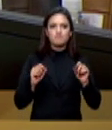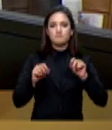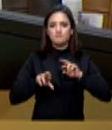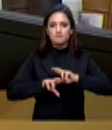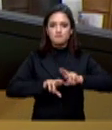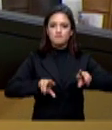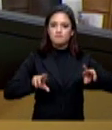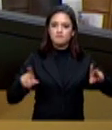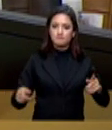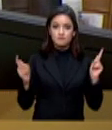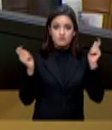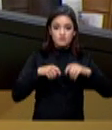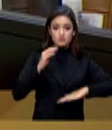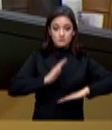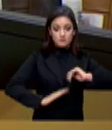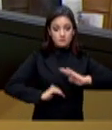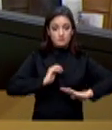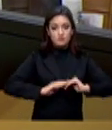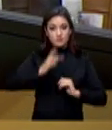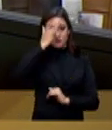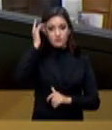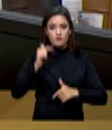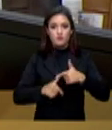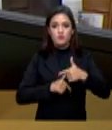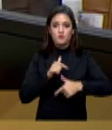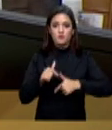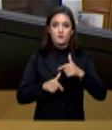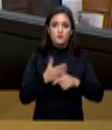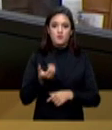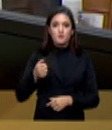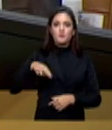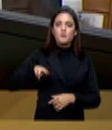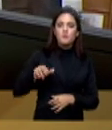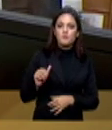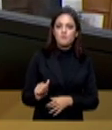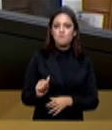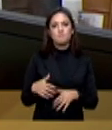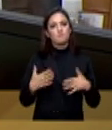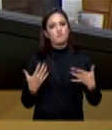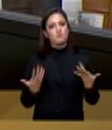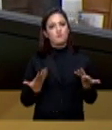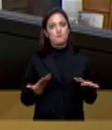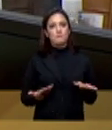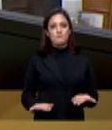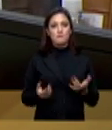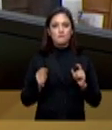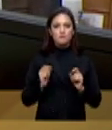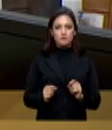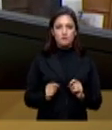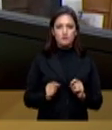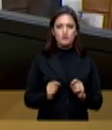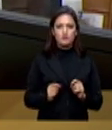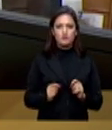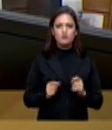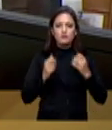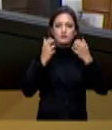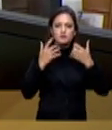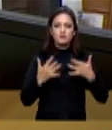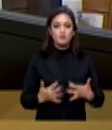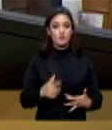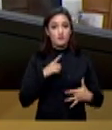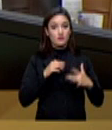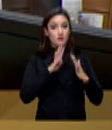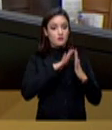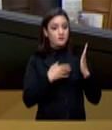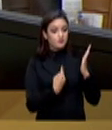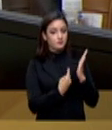competências aos servidores da Ana aqui entendo que a sustentação contida nas